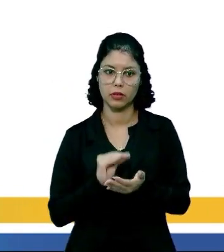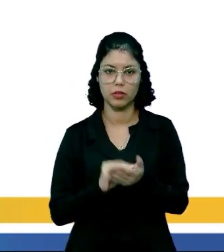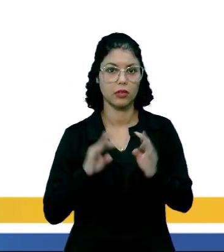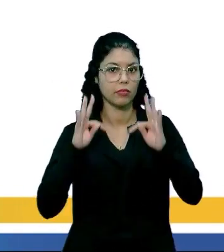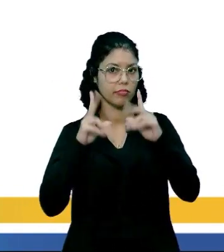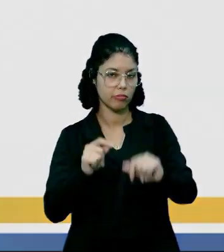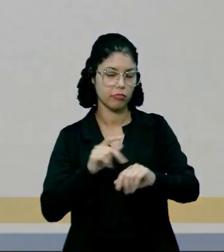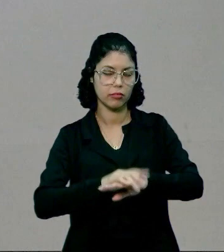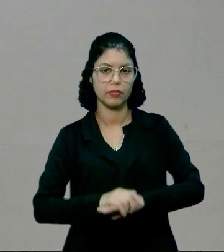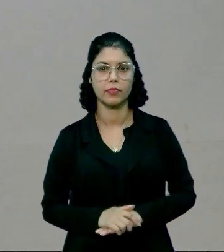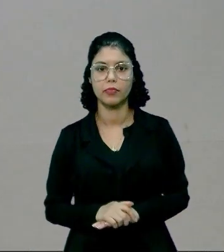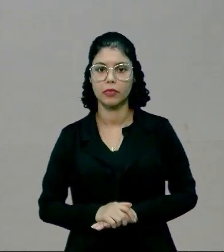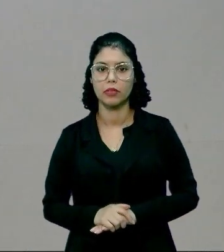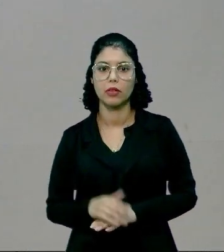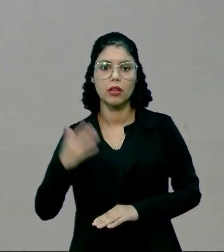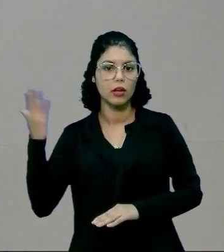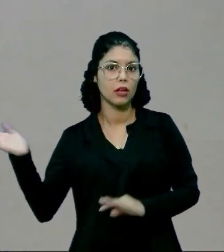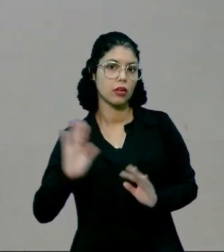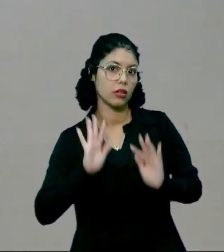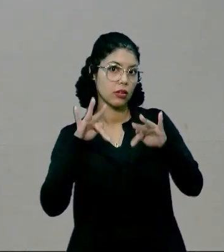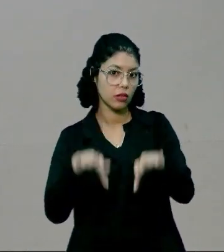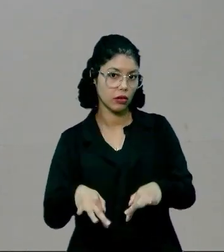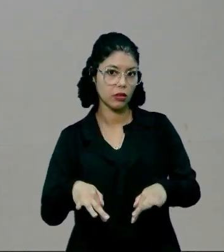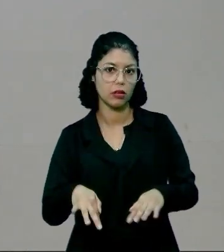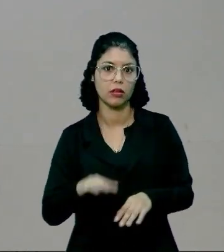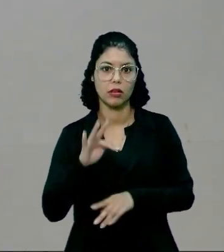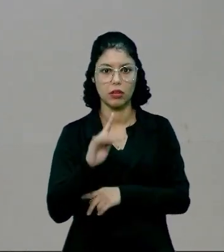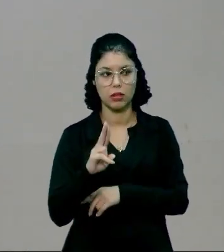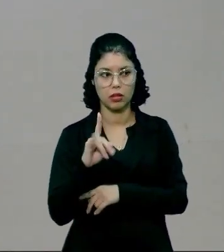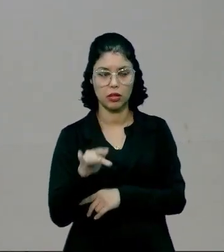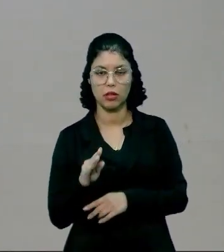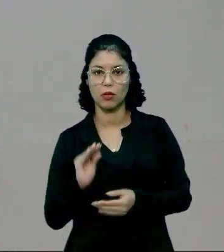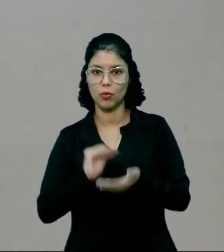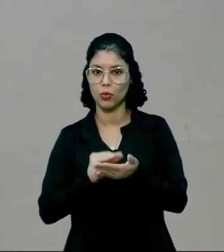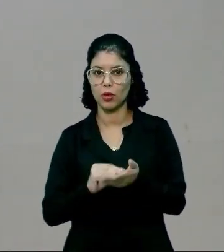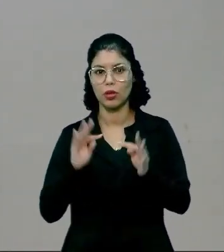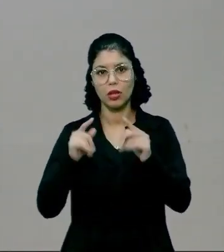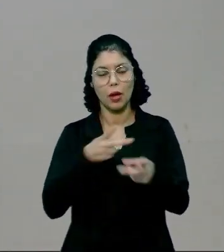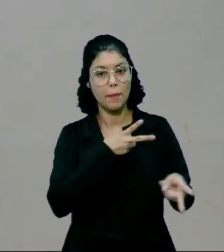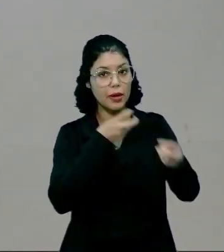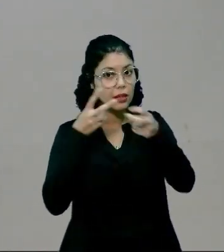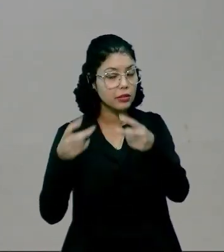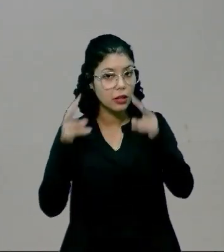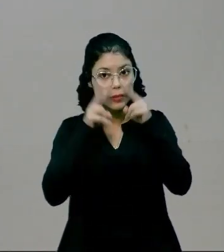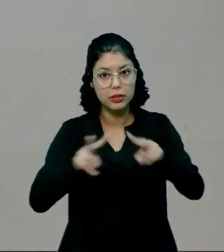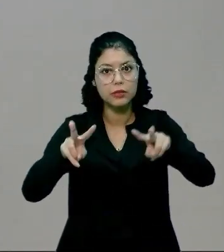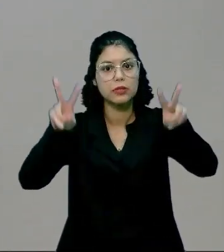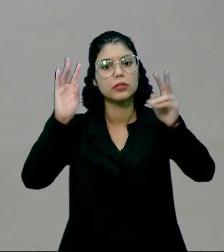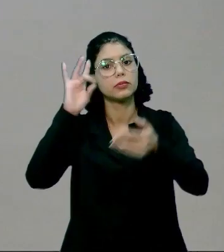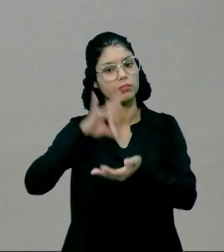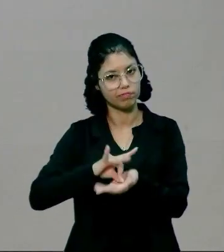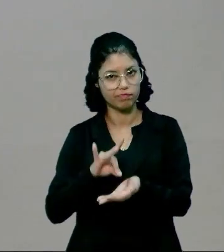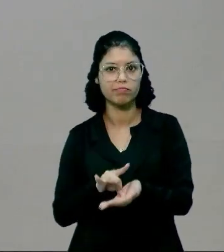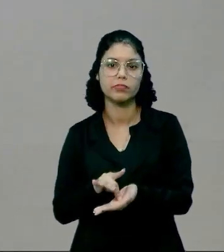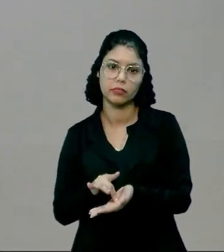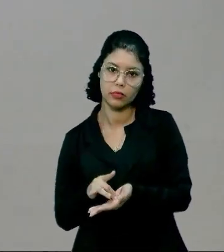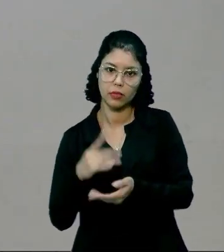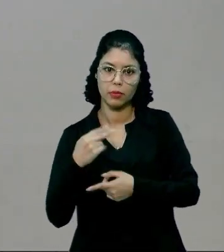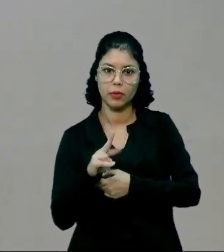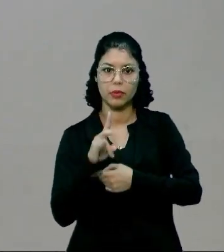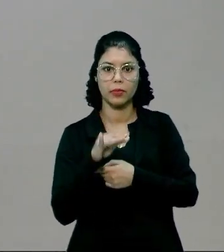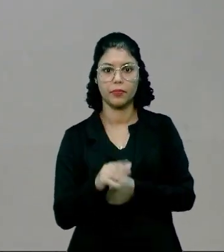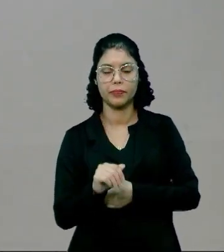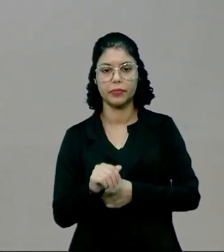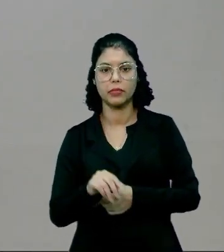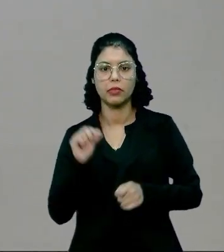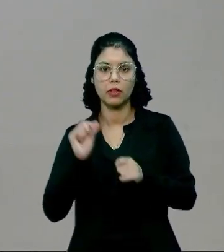em tudo. E aí, nesse finalzinho, no falhei em tudo, observa essa visão realmente pessimista.